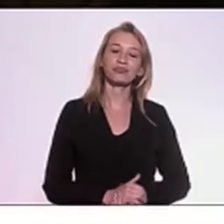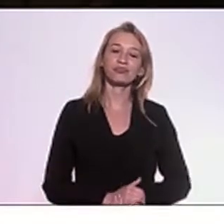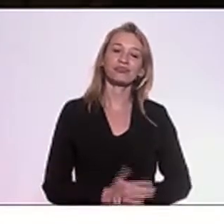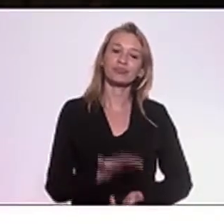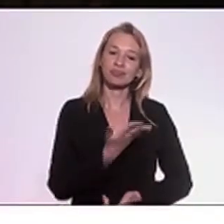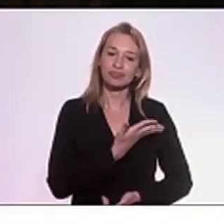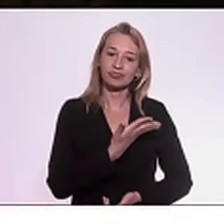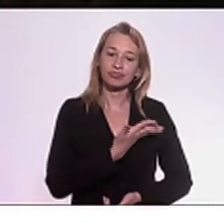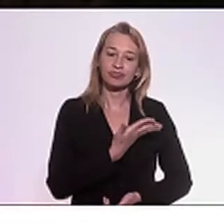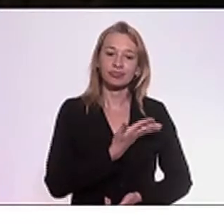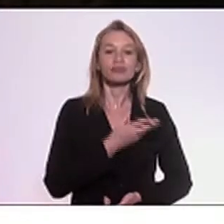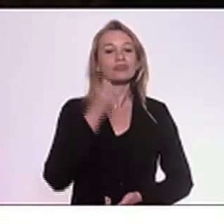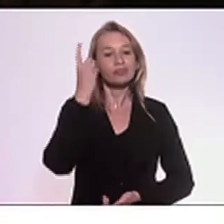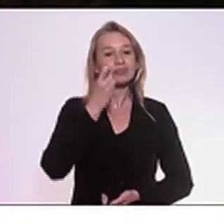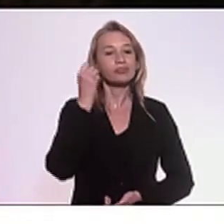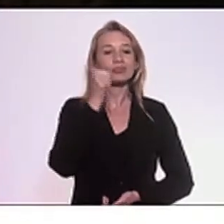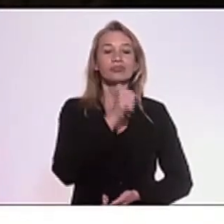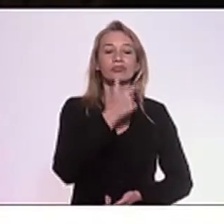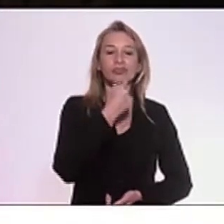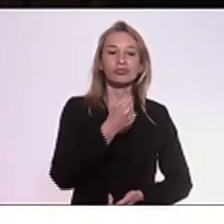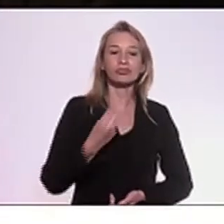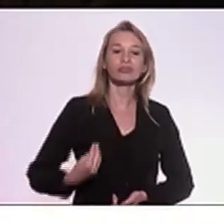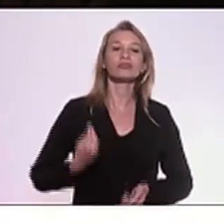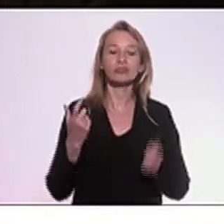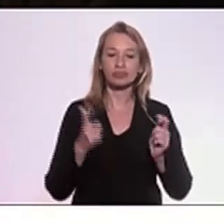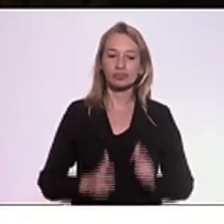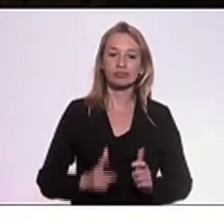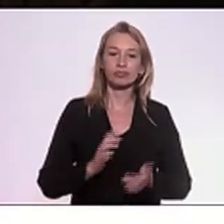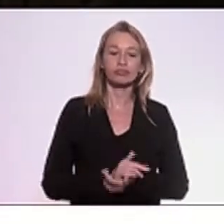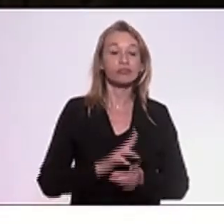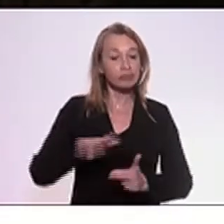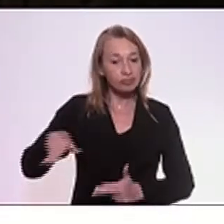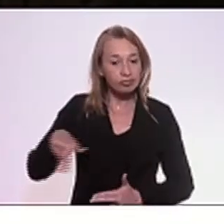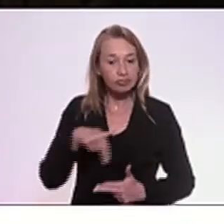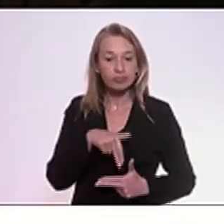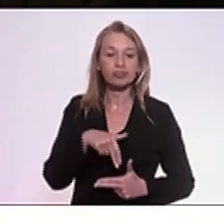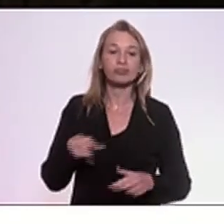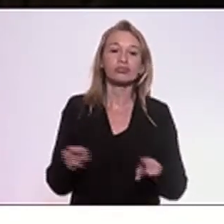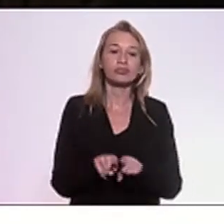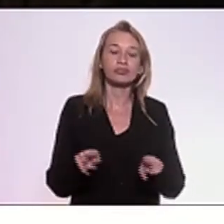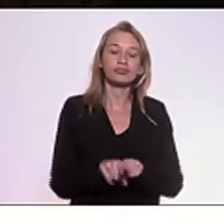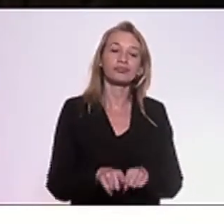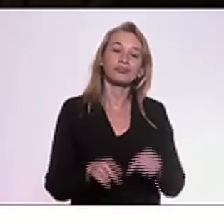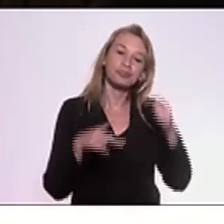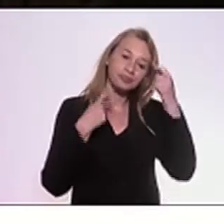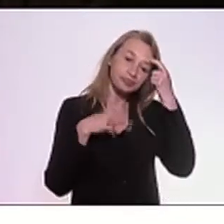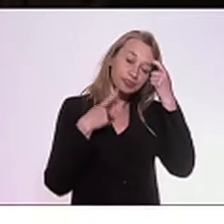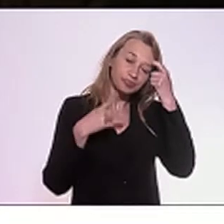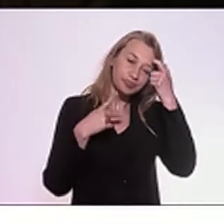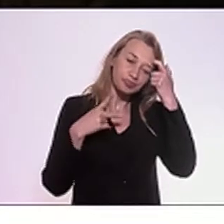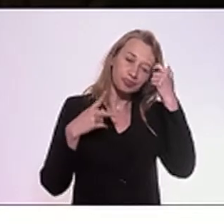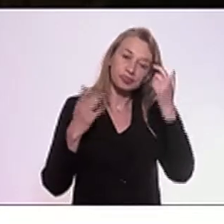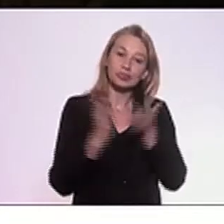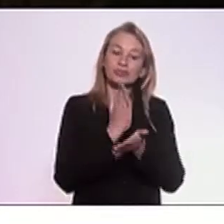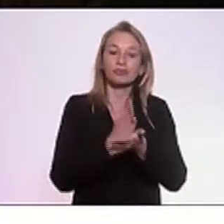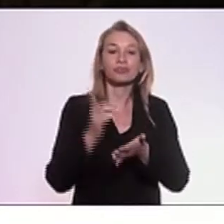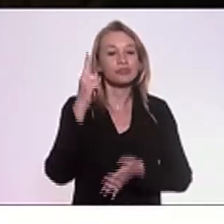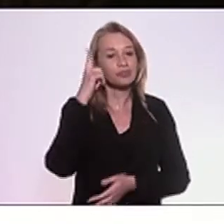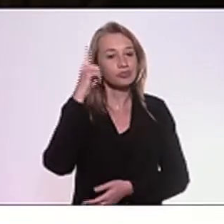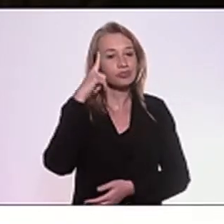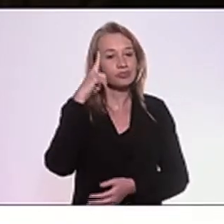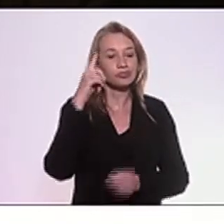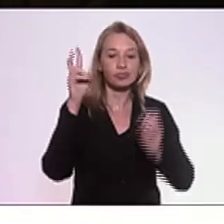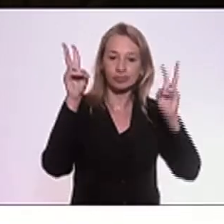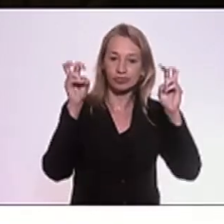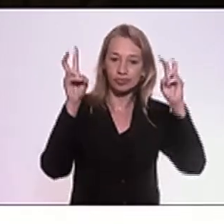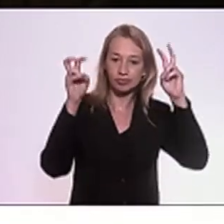queridas deputadas e queridos deputados, todos presentes aqui, eu subo aqui também para proferir algumas reflexões sobre as matérias